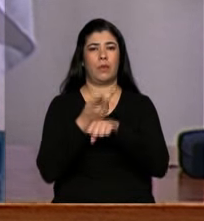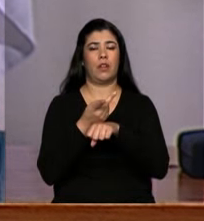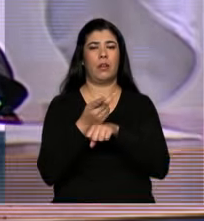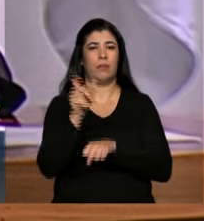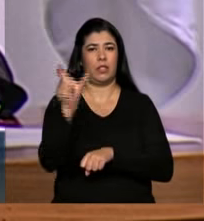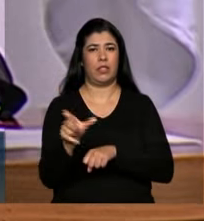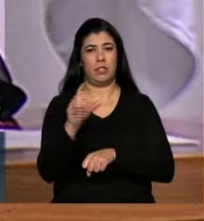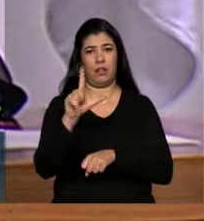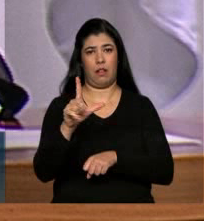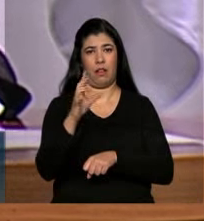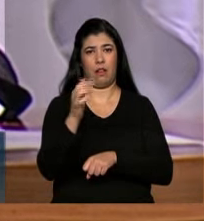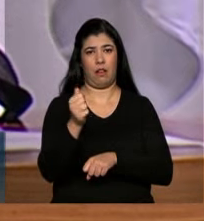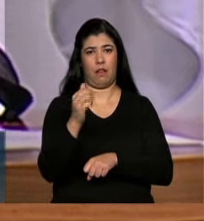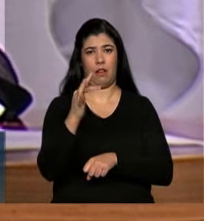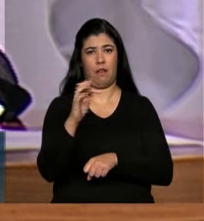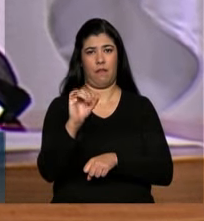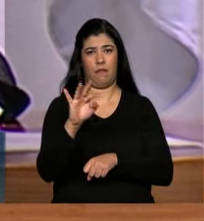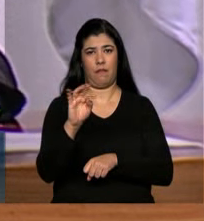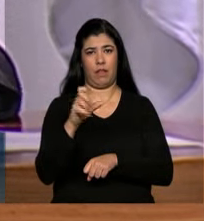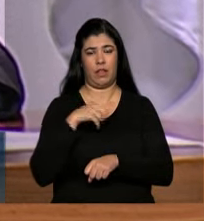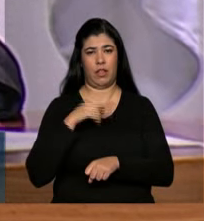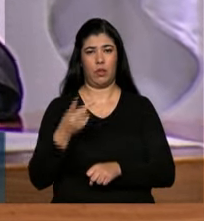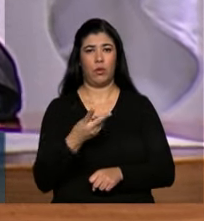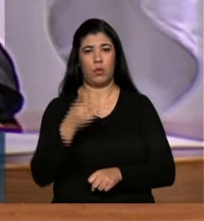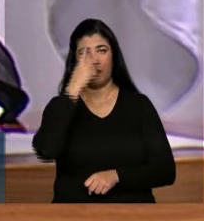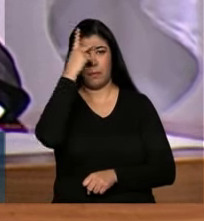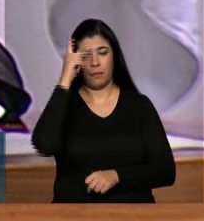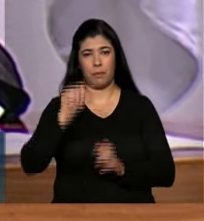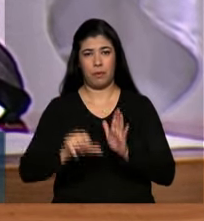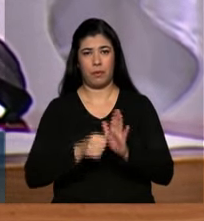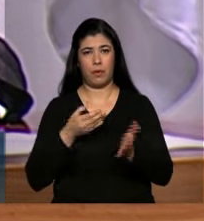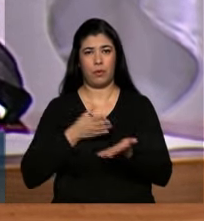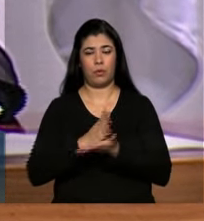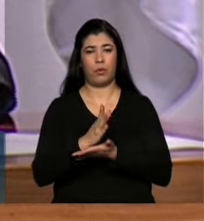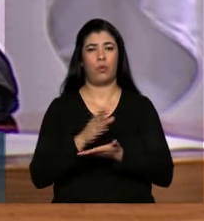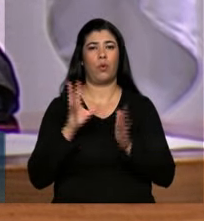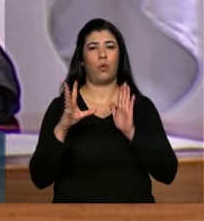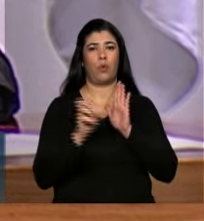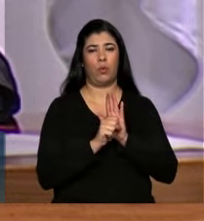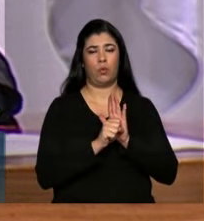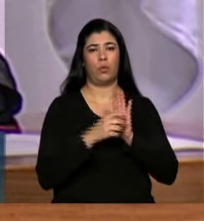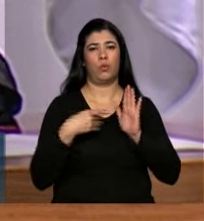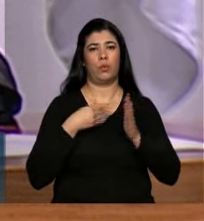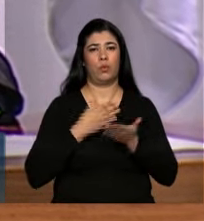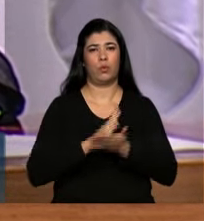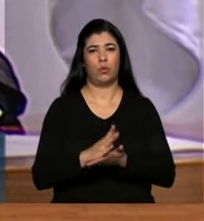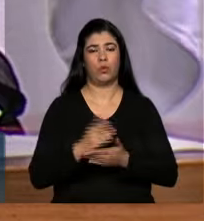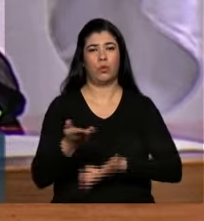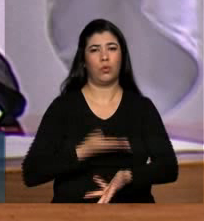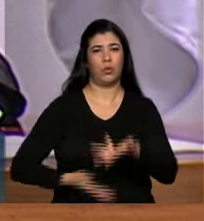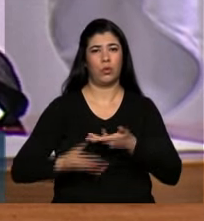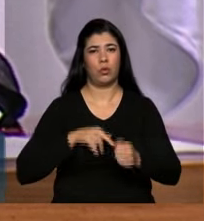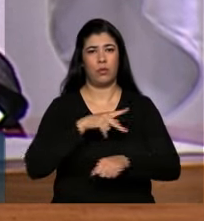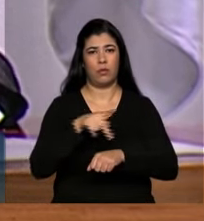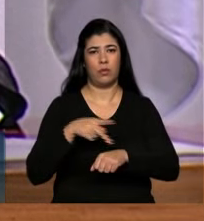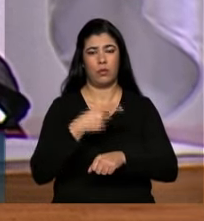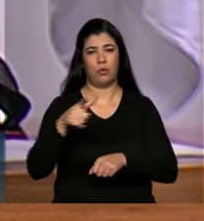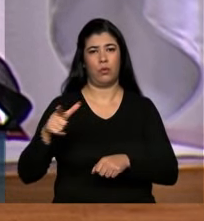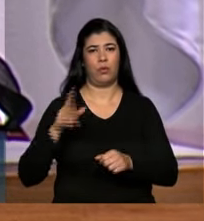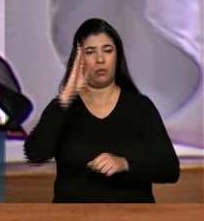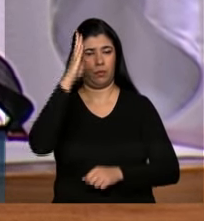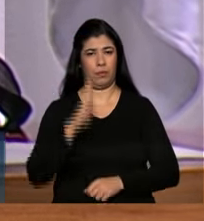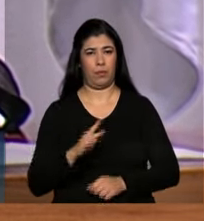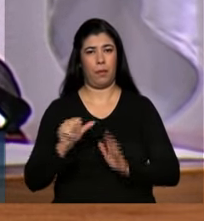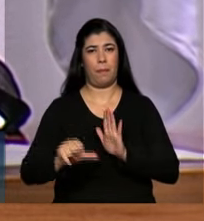Silva é concedido aos dois primeiros colocados no concurso de admissão à carreira de diplomata do Serviço Exterior Brasileiro. Pelo